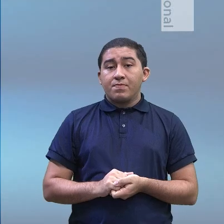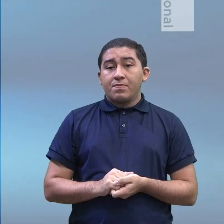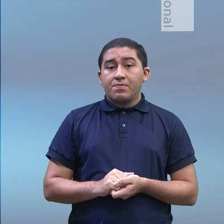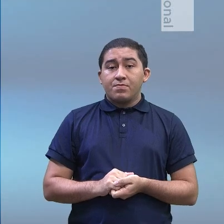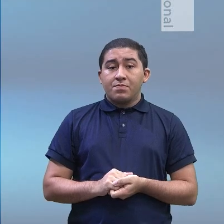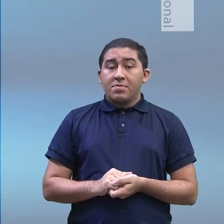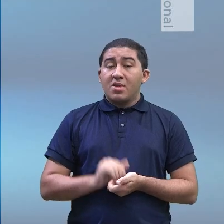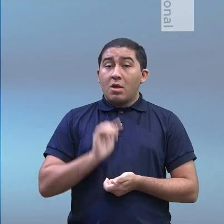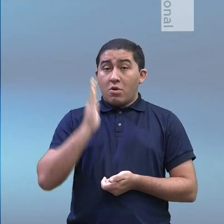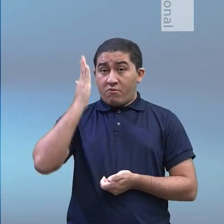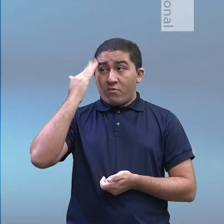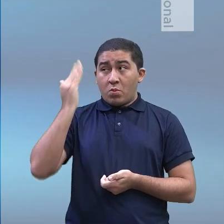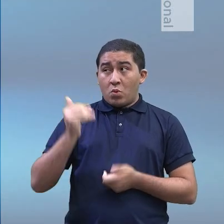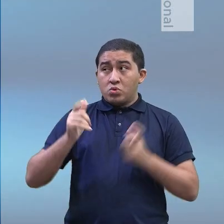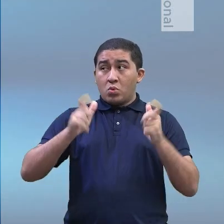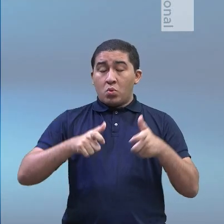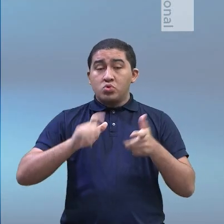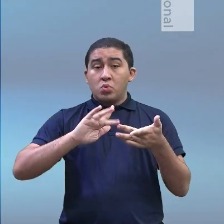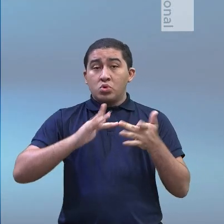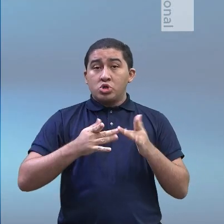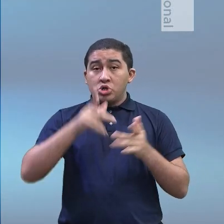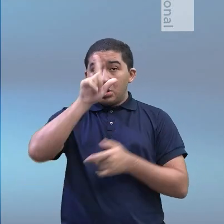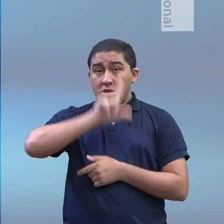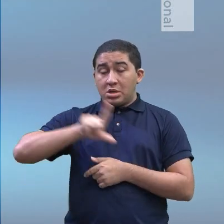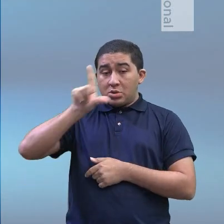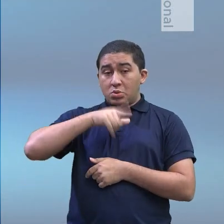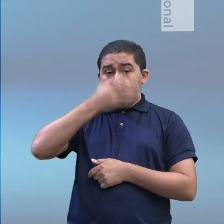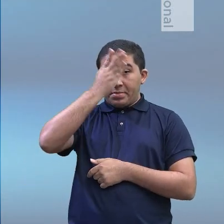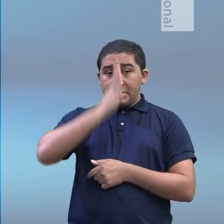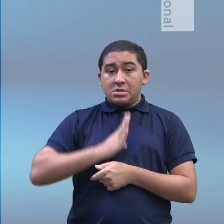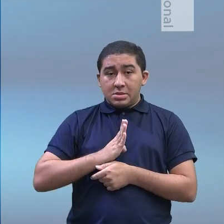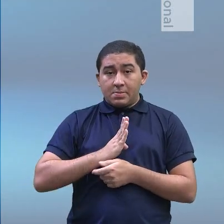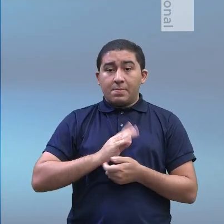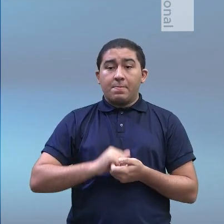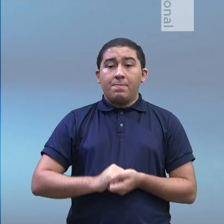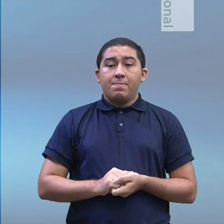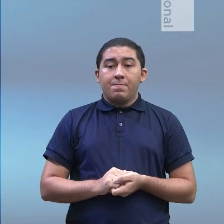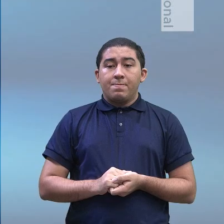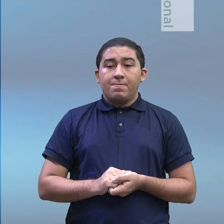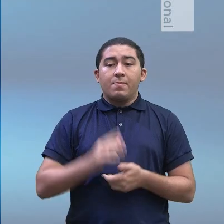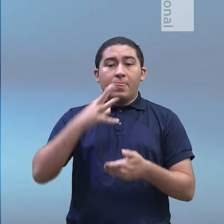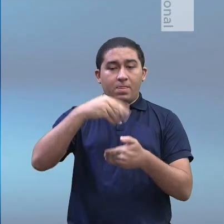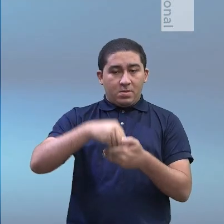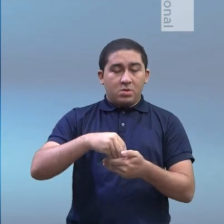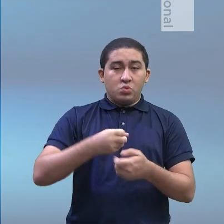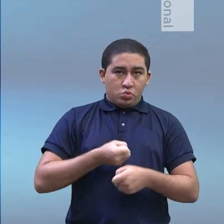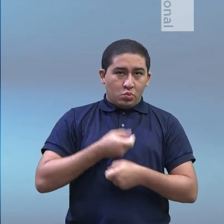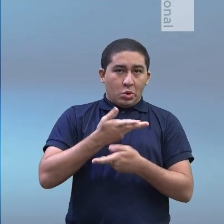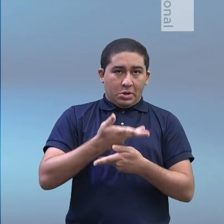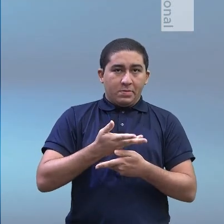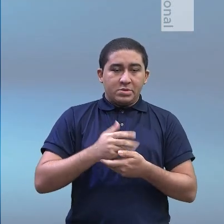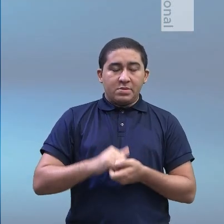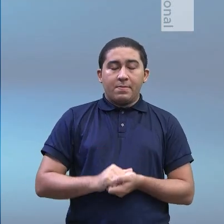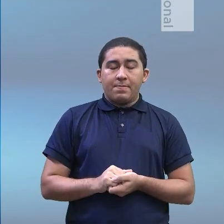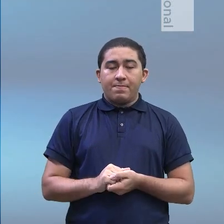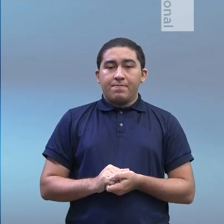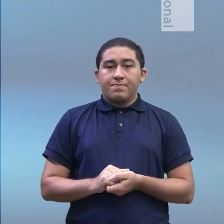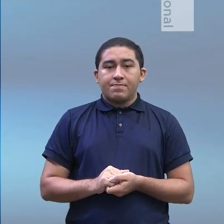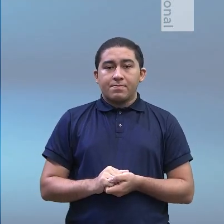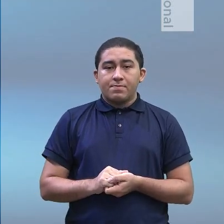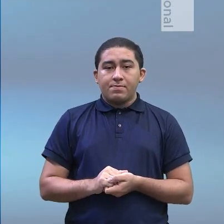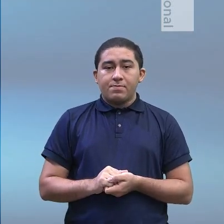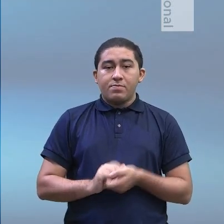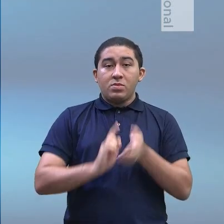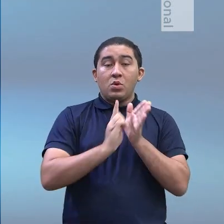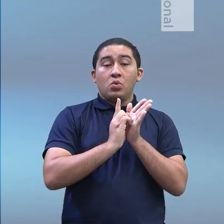bastante conhecido, né, na literatura brasileira, no caso, dentro dos poemas, né? Então, o gênero que